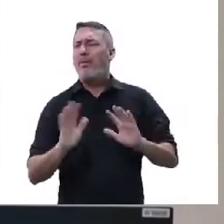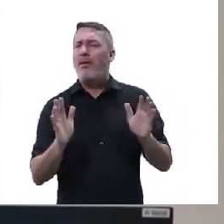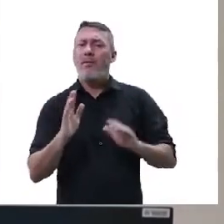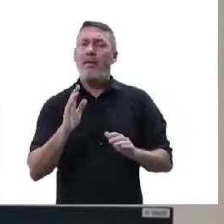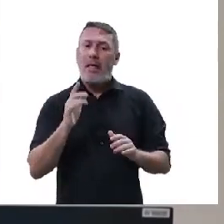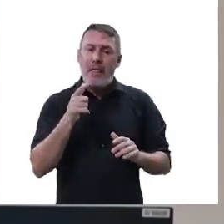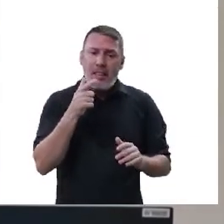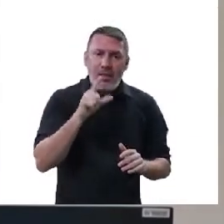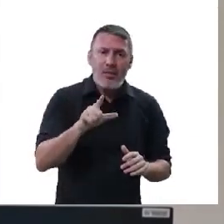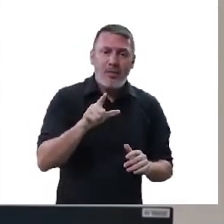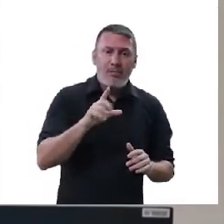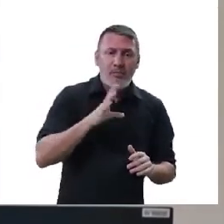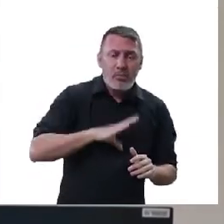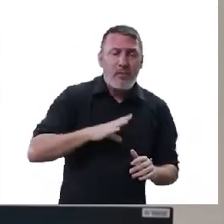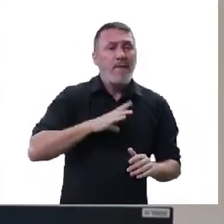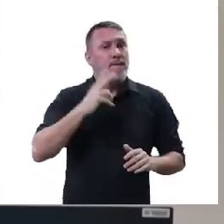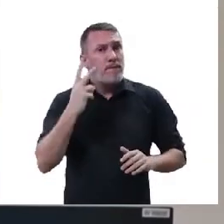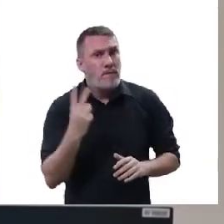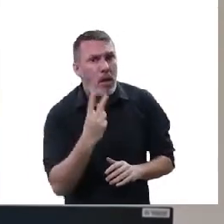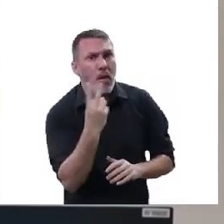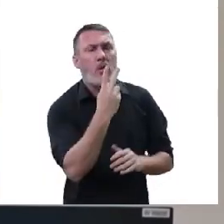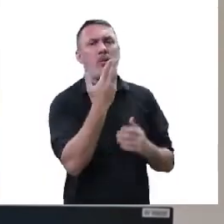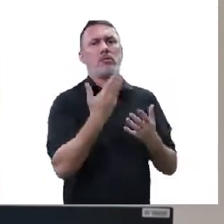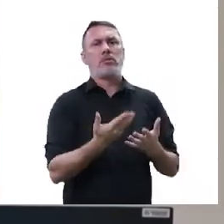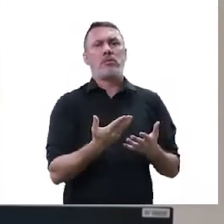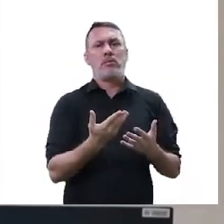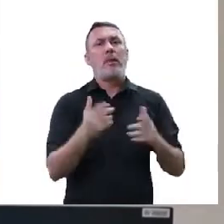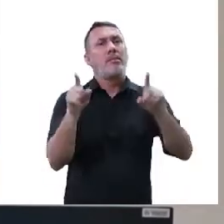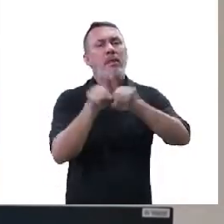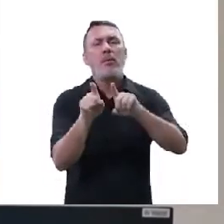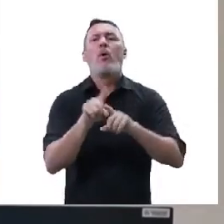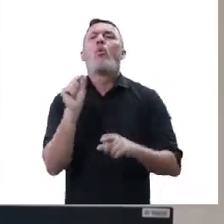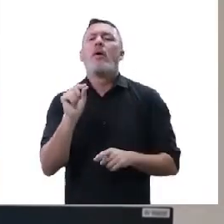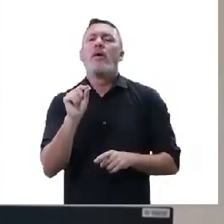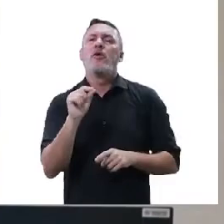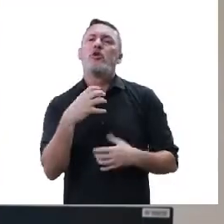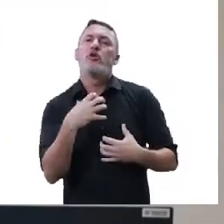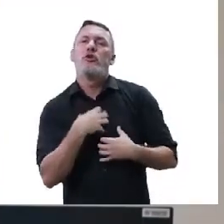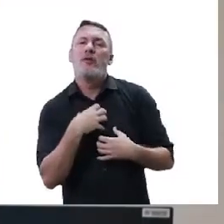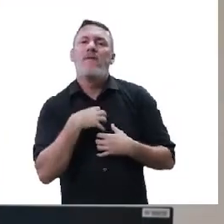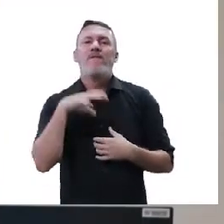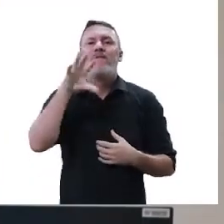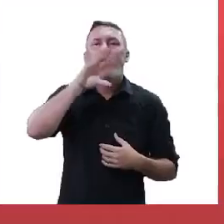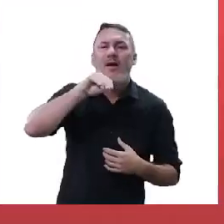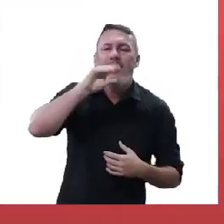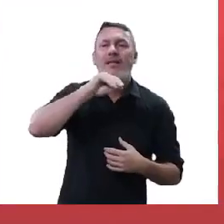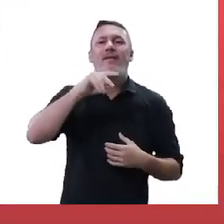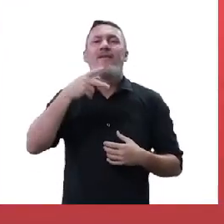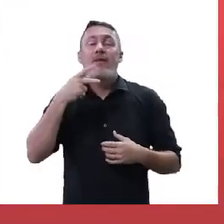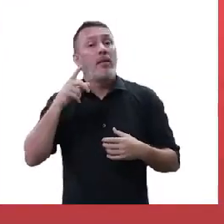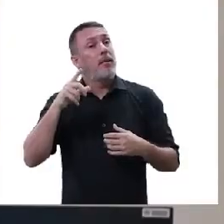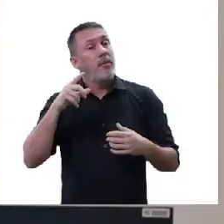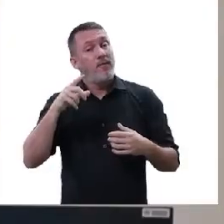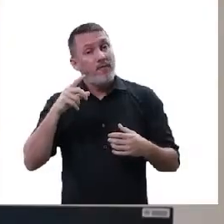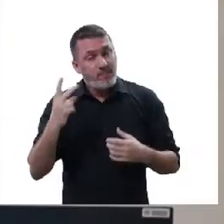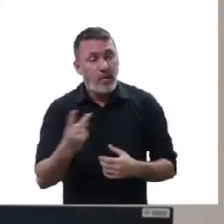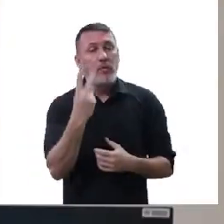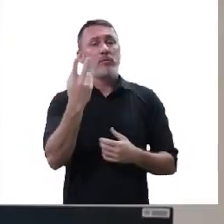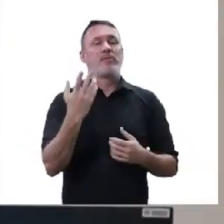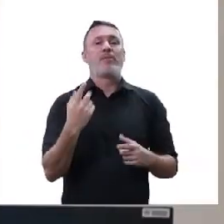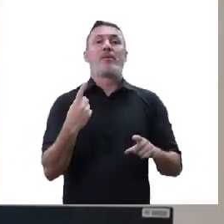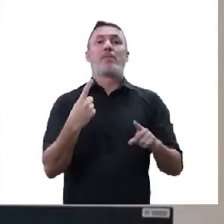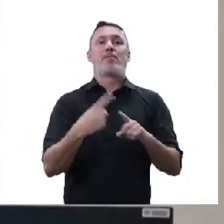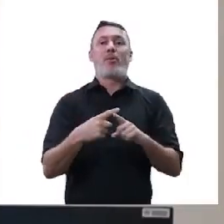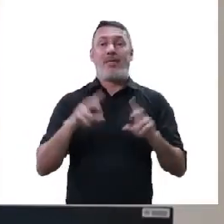valorizar a língua brasileira. Nós temos a língua portuguesa, mas vamos valorizar o falar do brasileiro. Porque o modernismo, meu